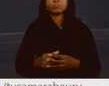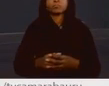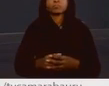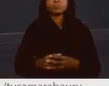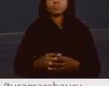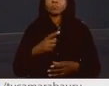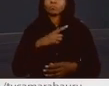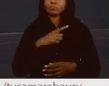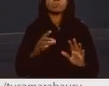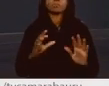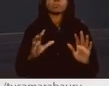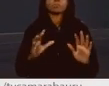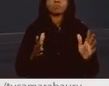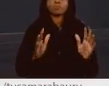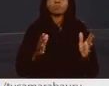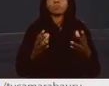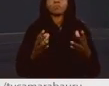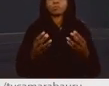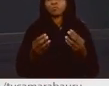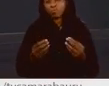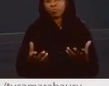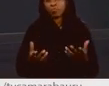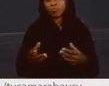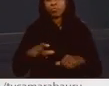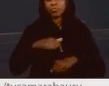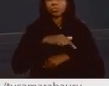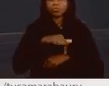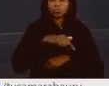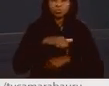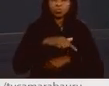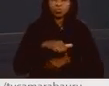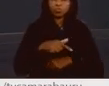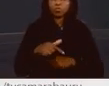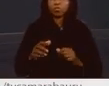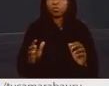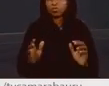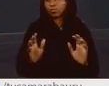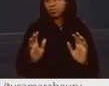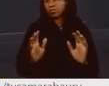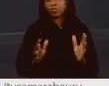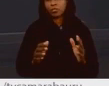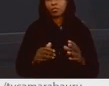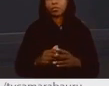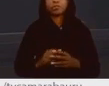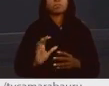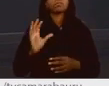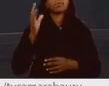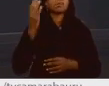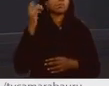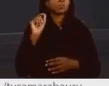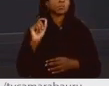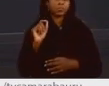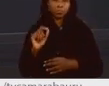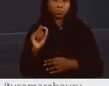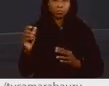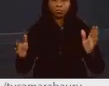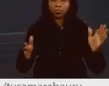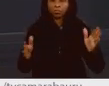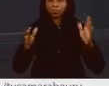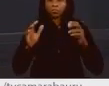Já usa a carga horária permitida para o ensino à distância. O que aconteceu nesse momento de pandemia?